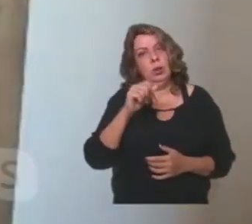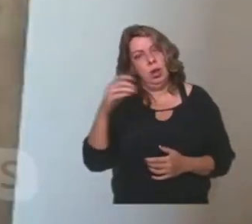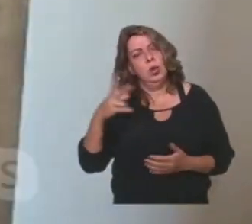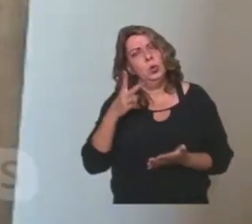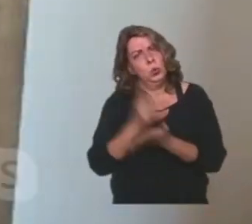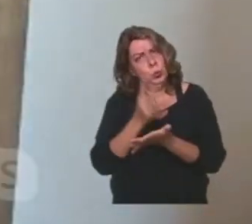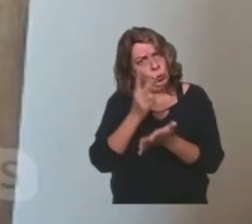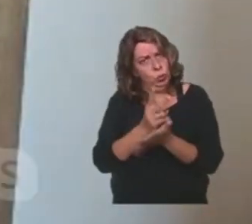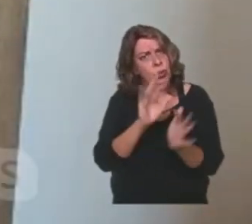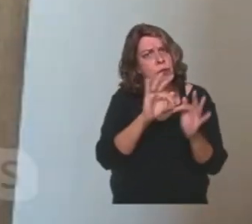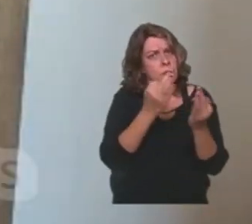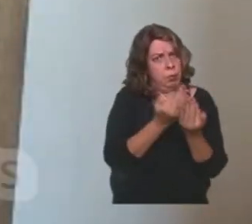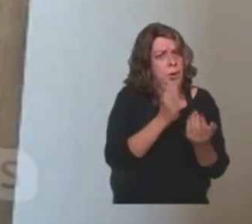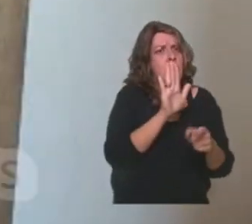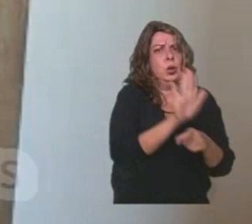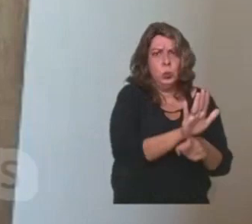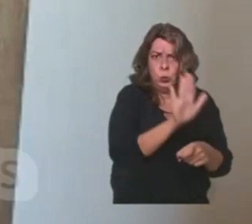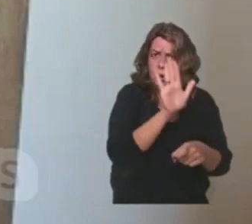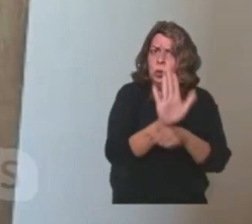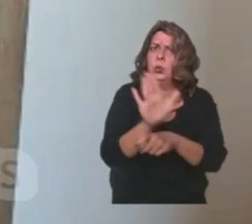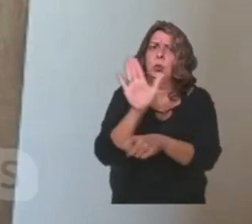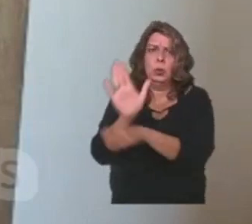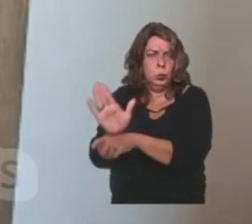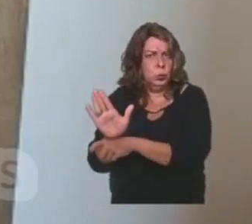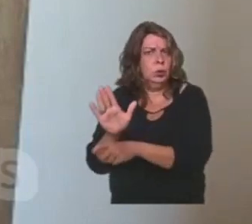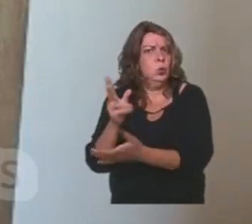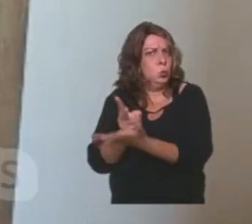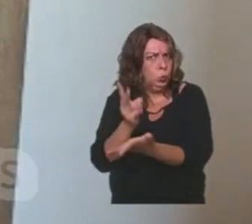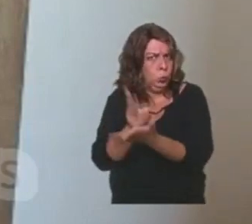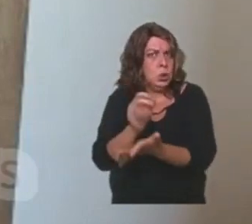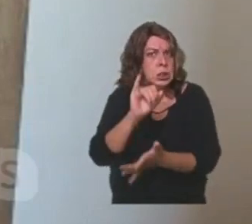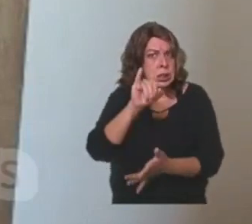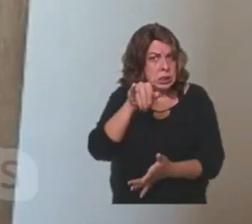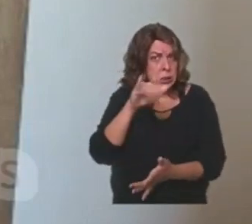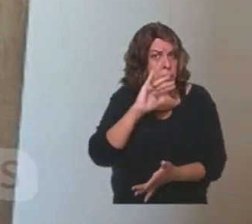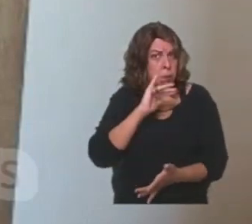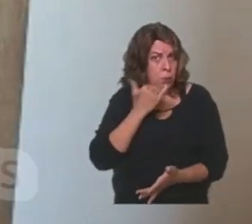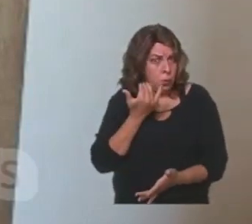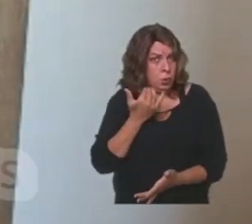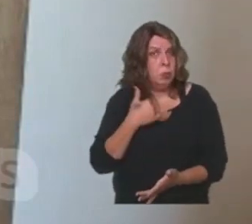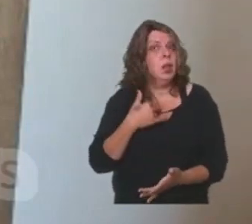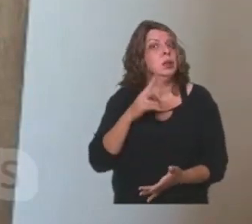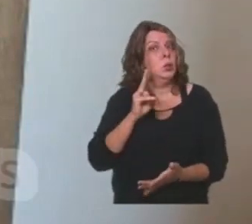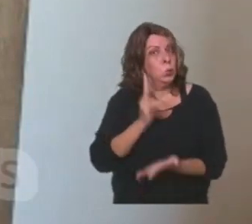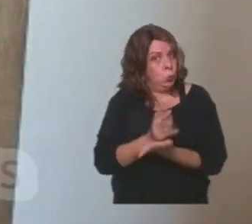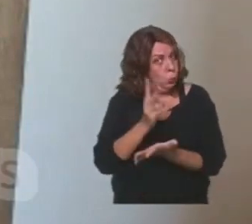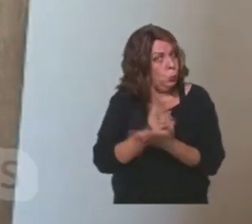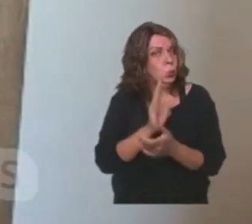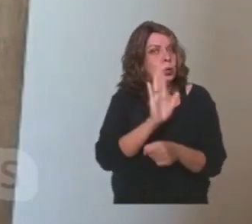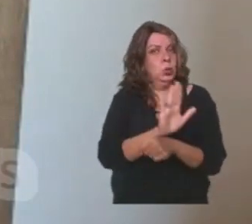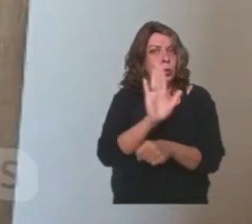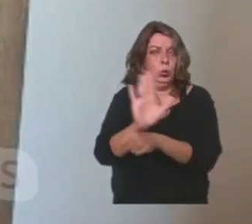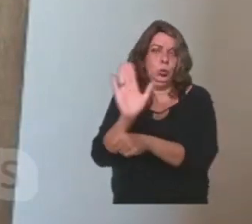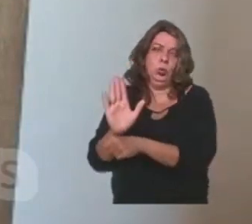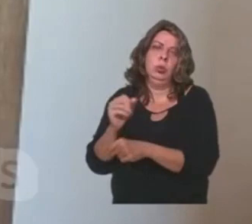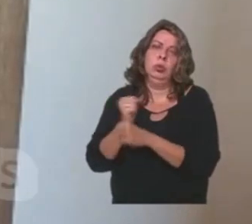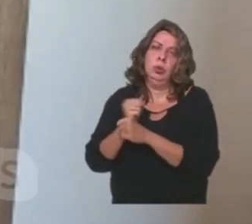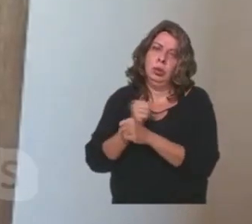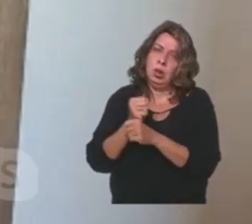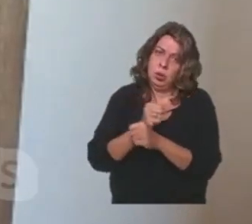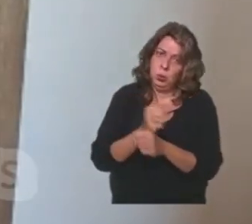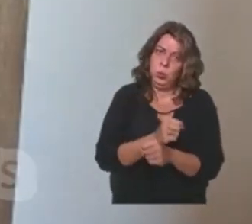atendimento para as famílias também. A gente houve aí durante esses anos que o